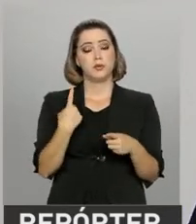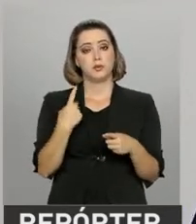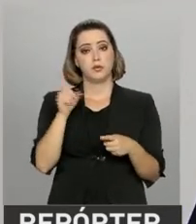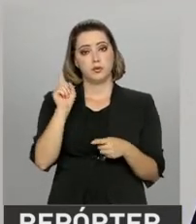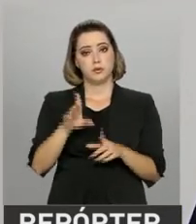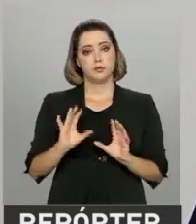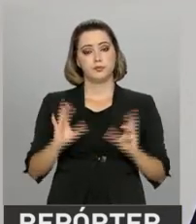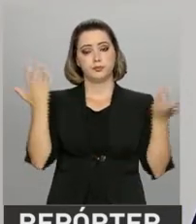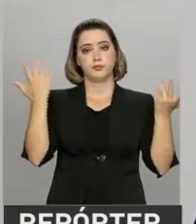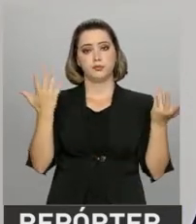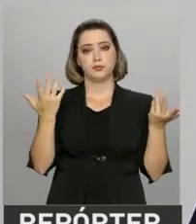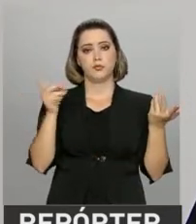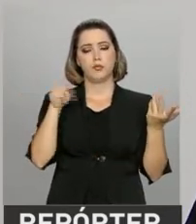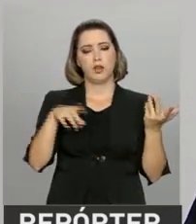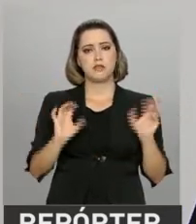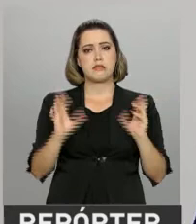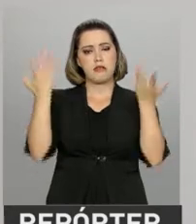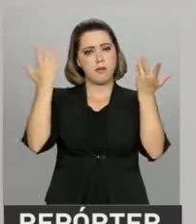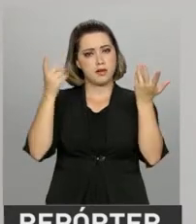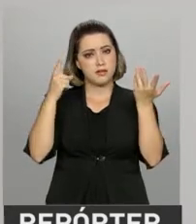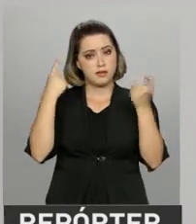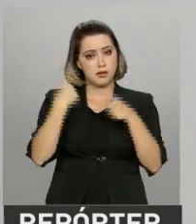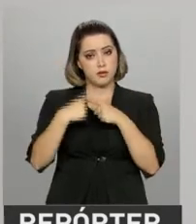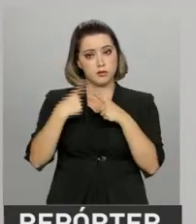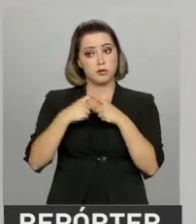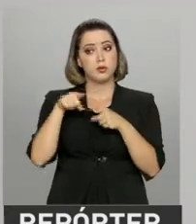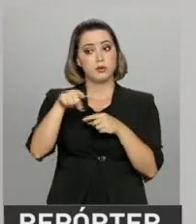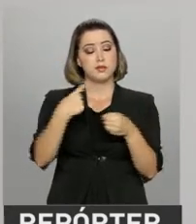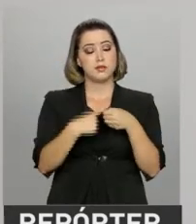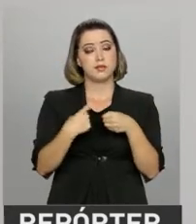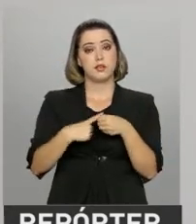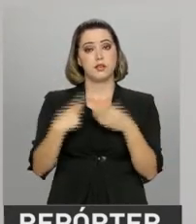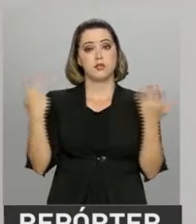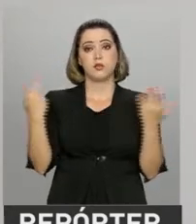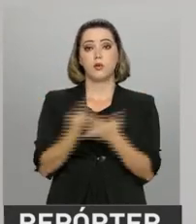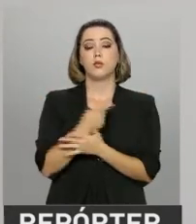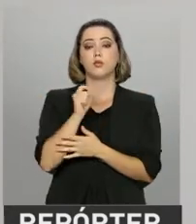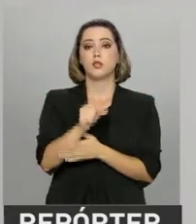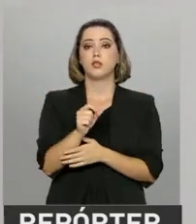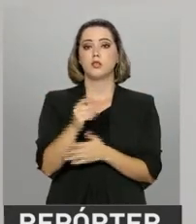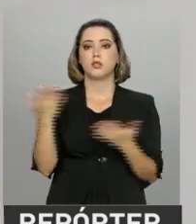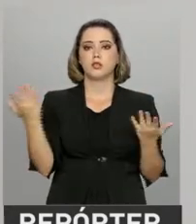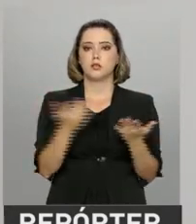de celebração. Celebração, por meio de Blumenau, do que está sendo o Brasil a partir de agora.